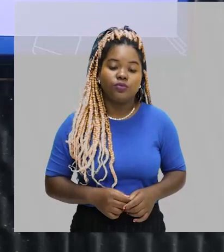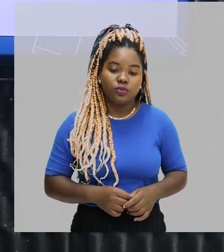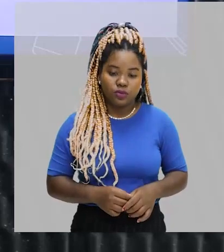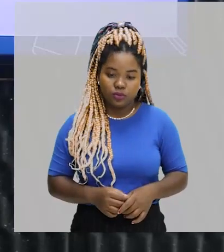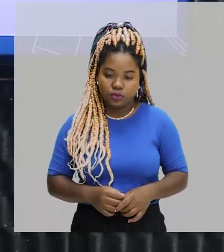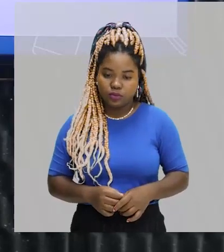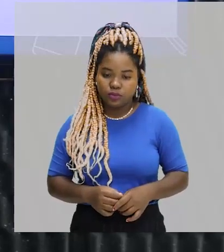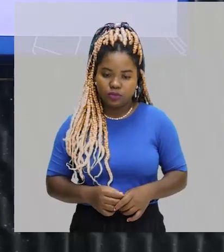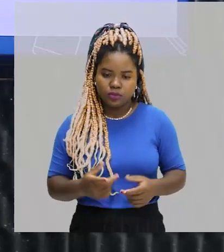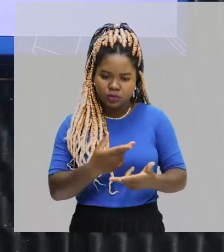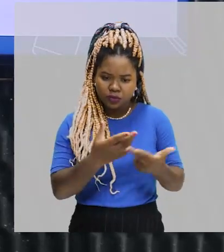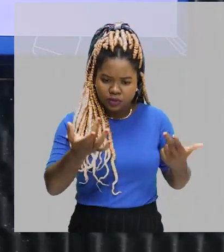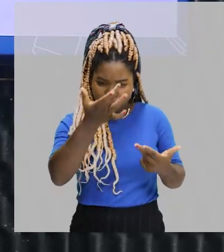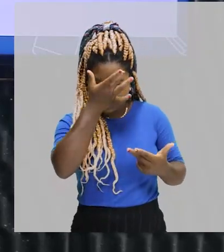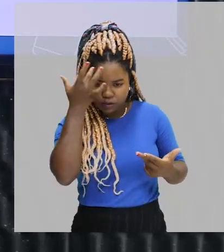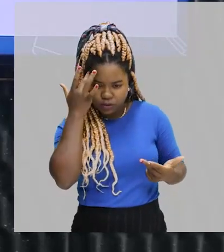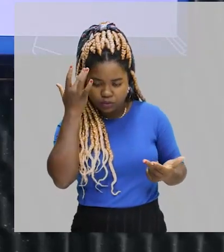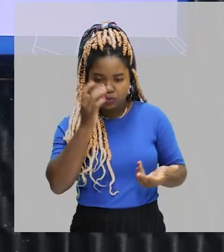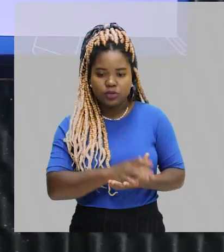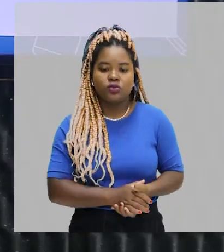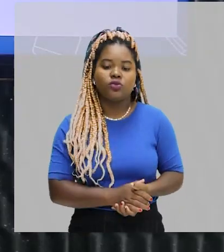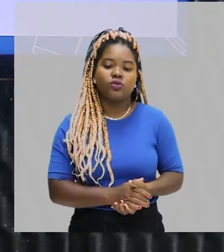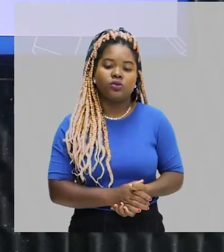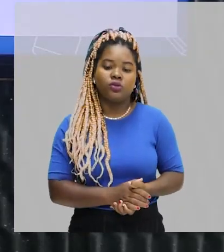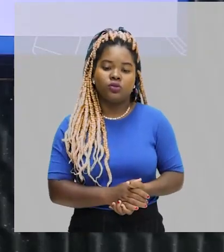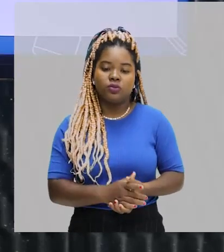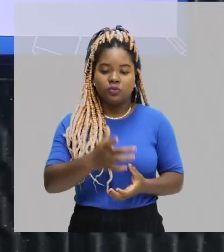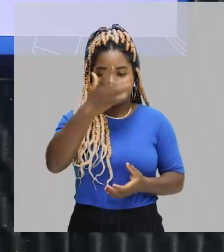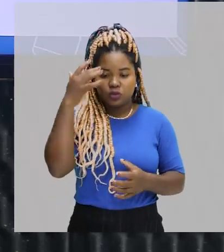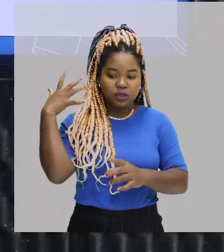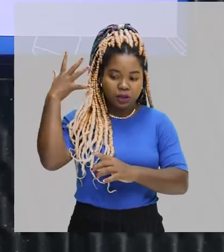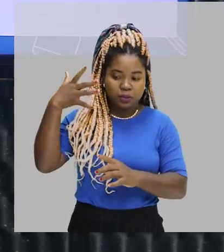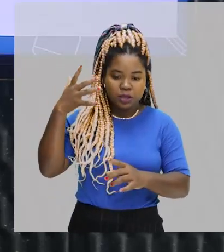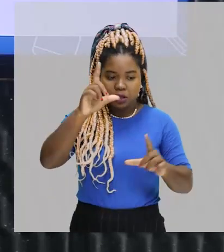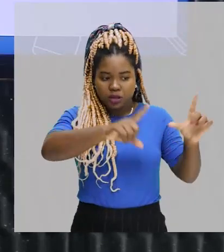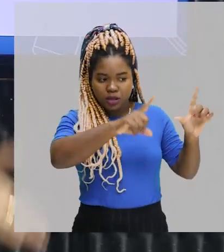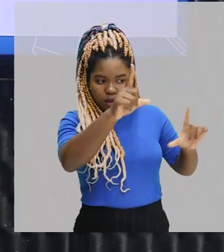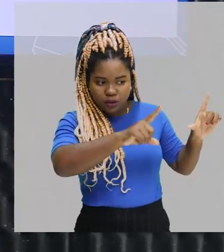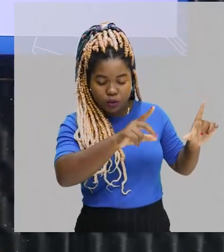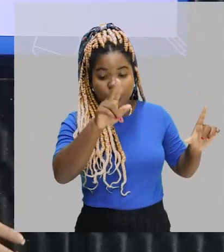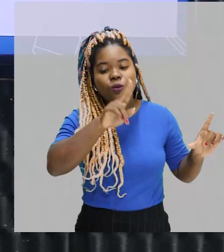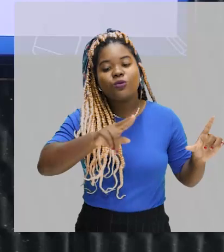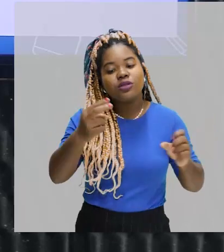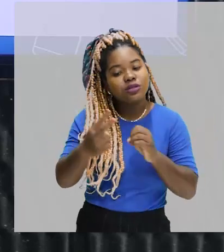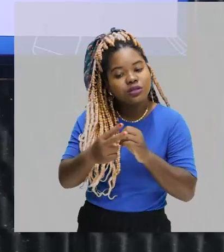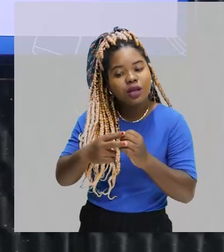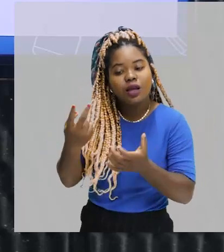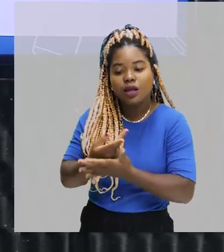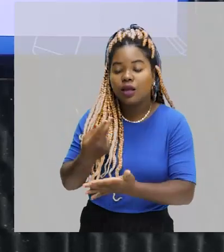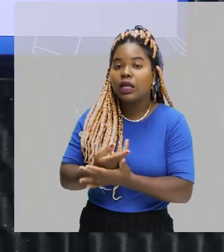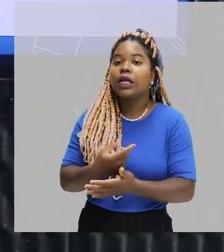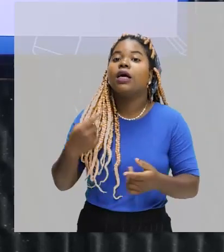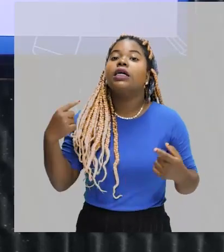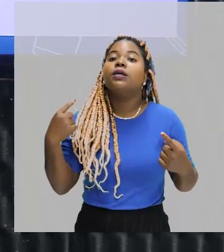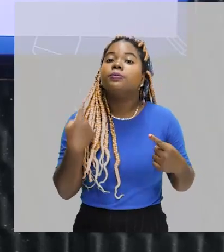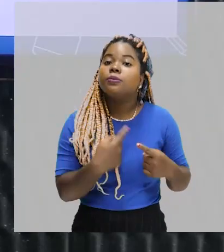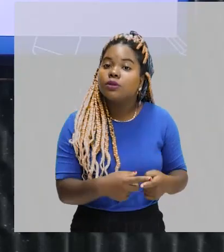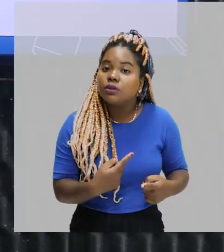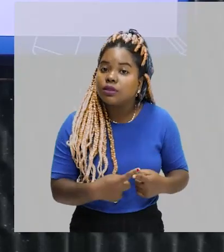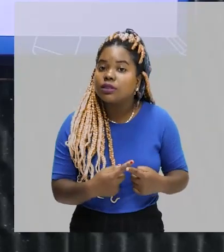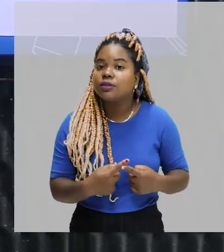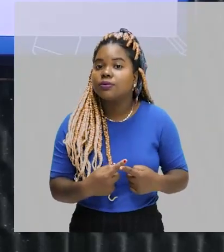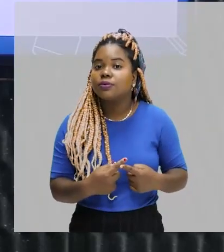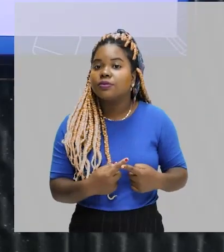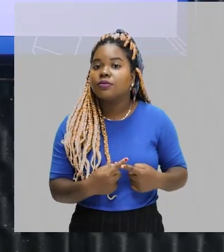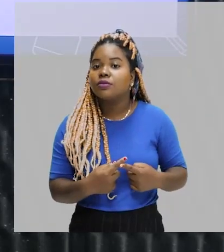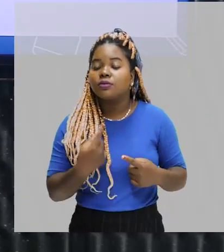Quando muitas pessoas, inclusive apresentadores de programa, usam esses verbos, eles erram. Por quê? Não